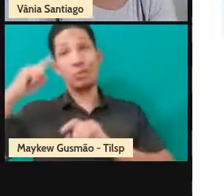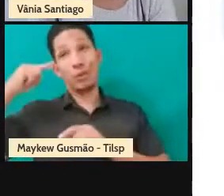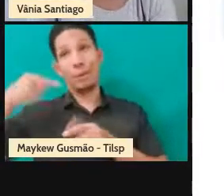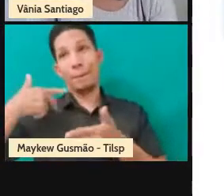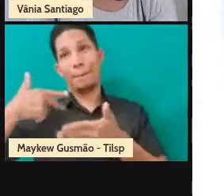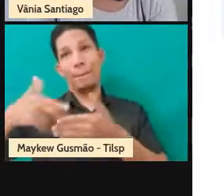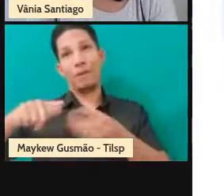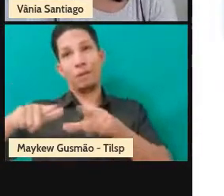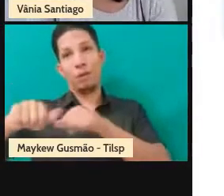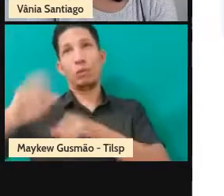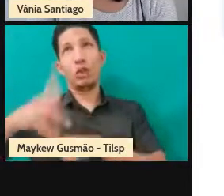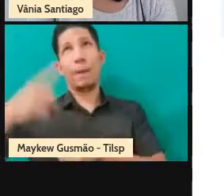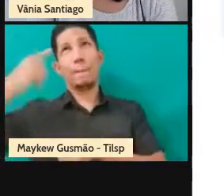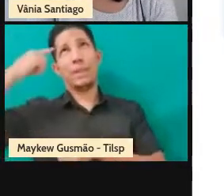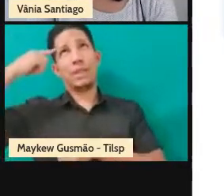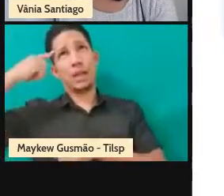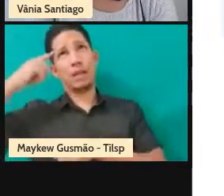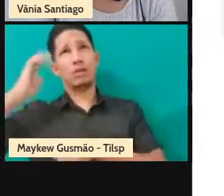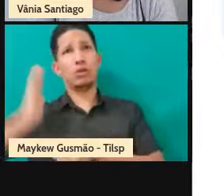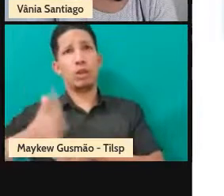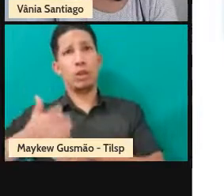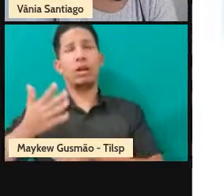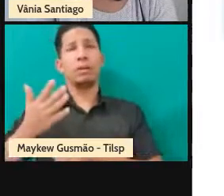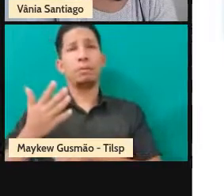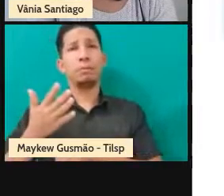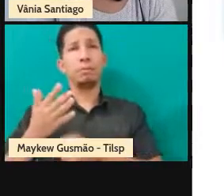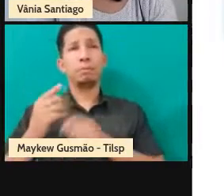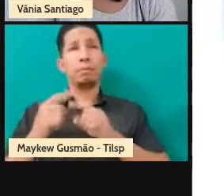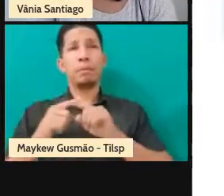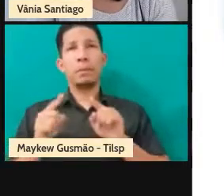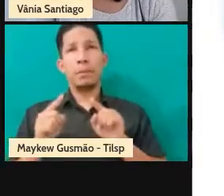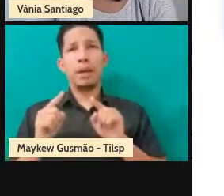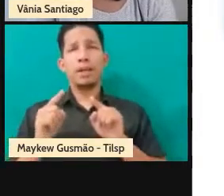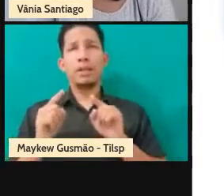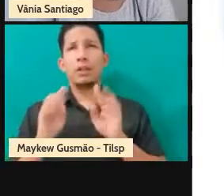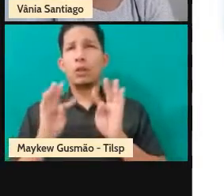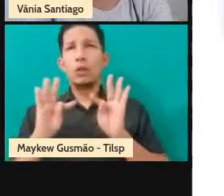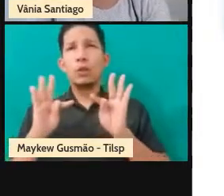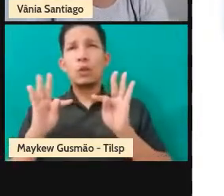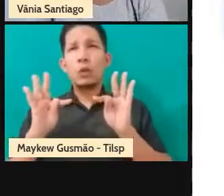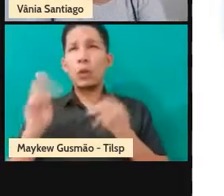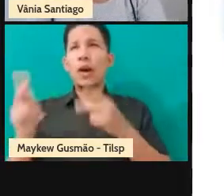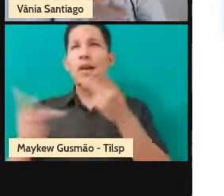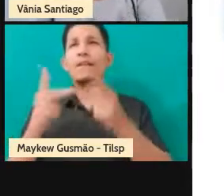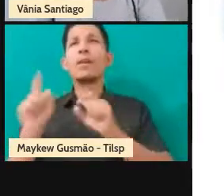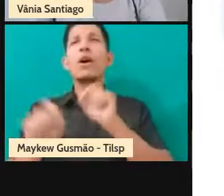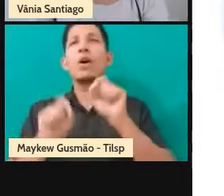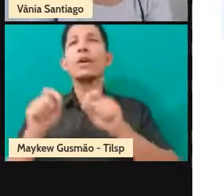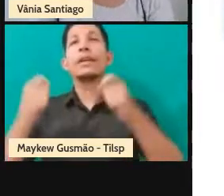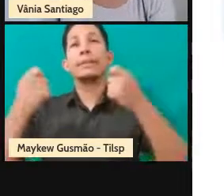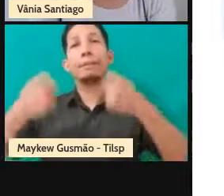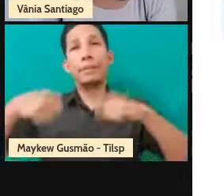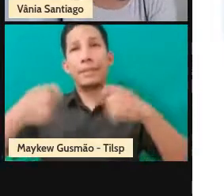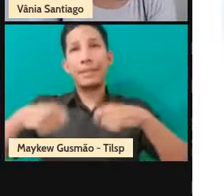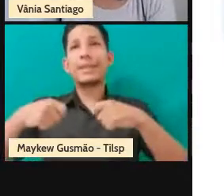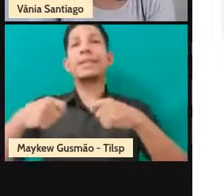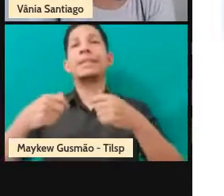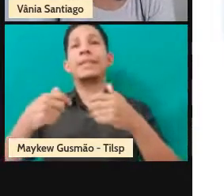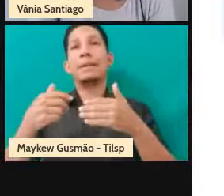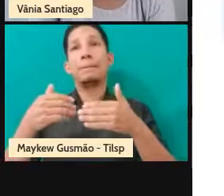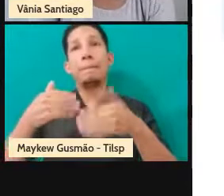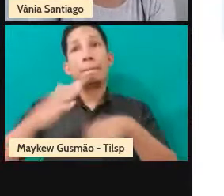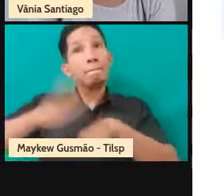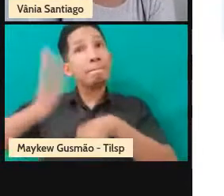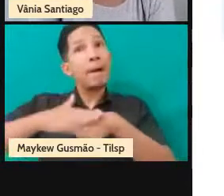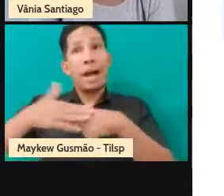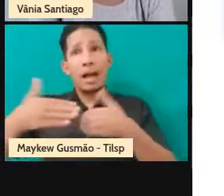então já pensado, né? Mas todas vão dizer que existe a necessidade de um caminho ainda a percorrer para uma